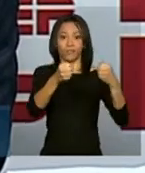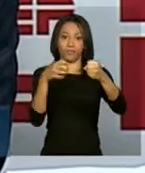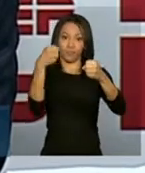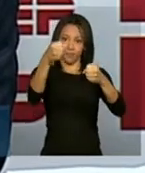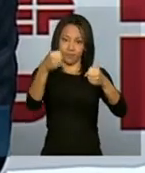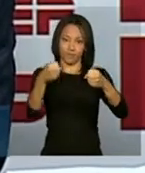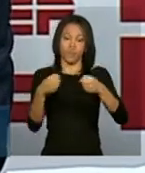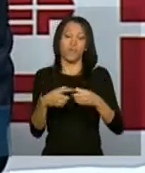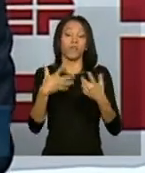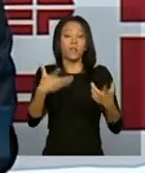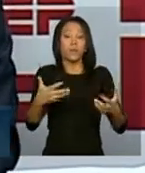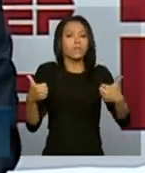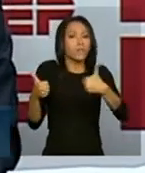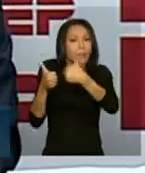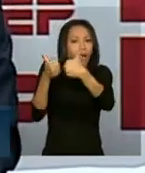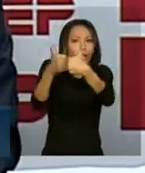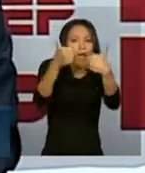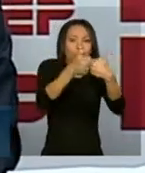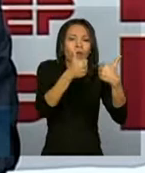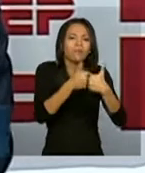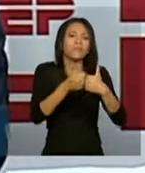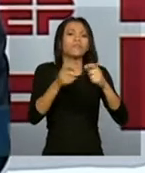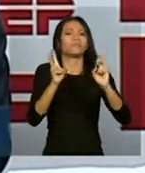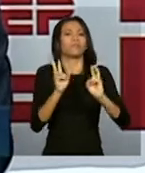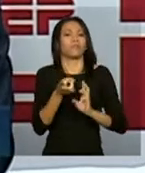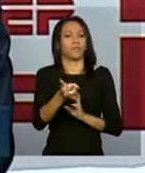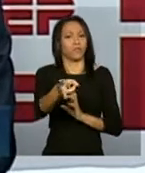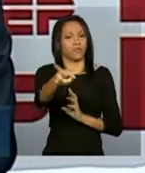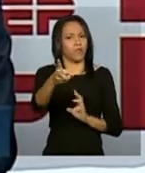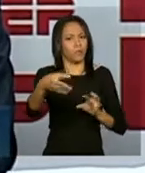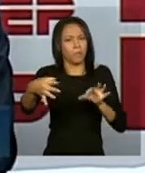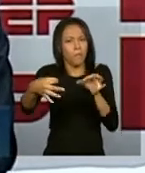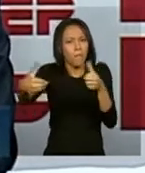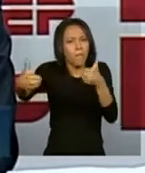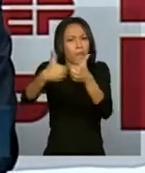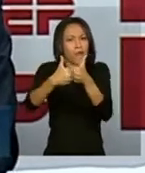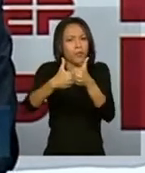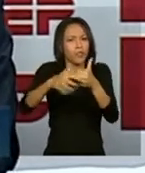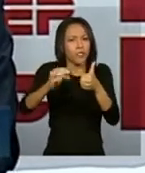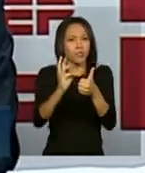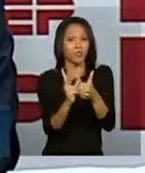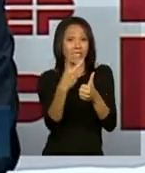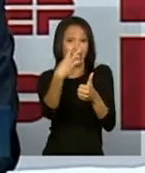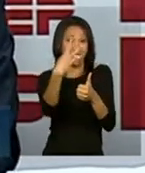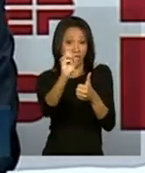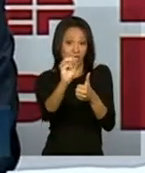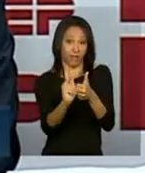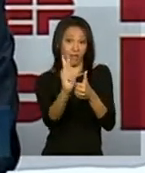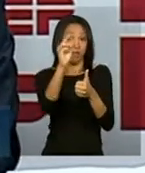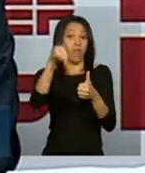em geral, se dá sempre dentro de um raio de 30 quilômetros.